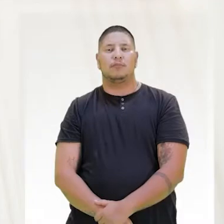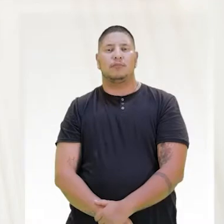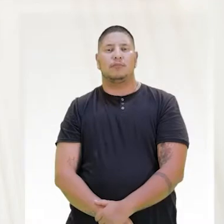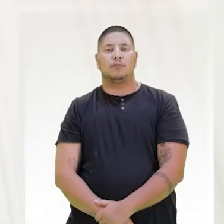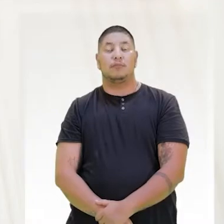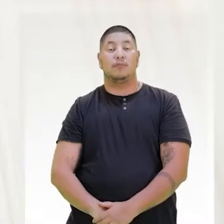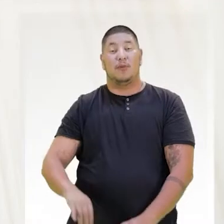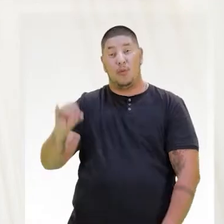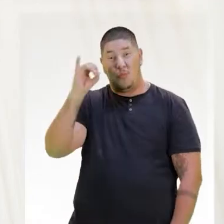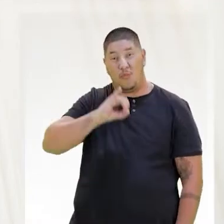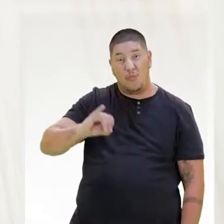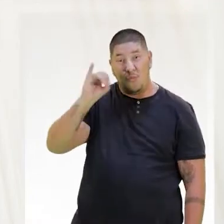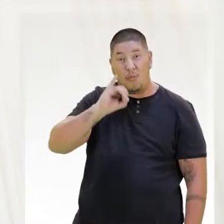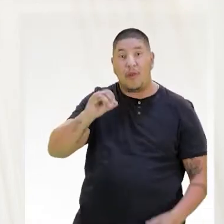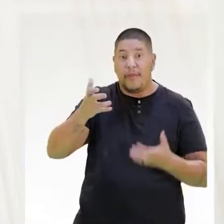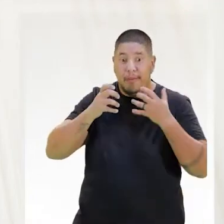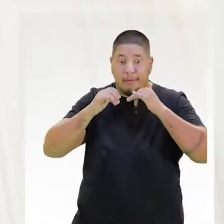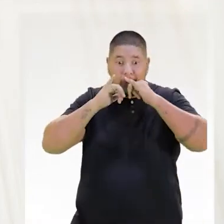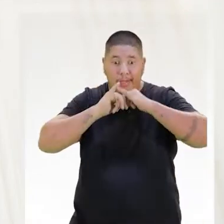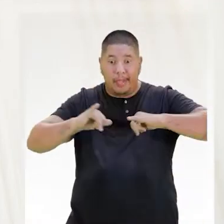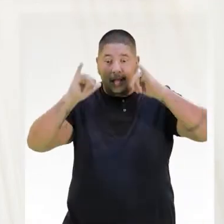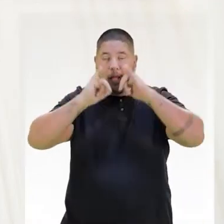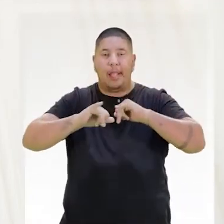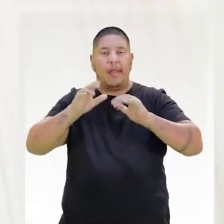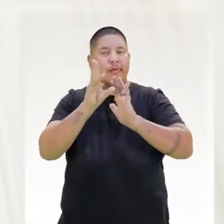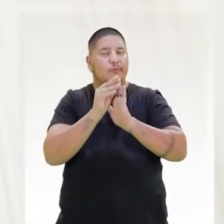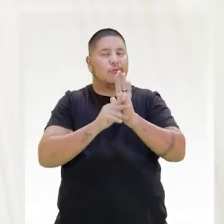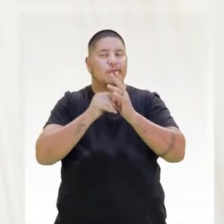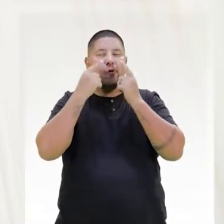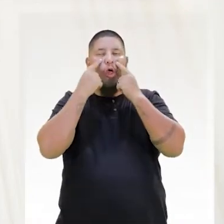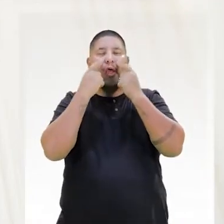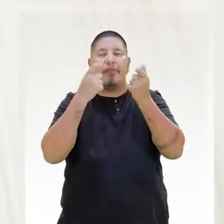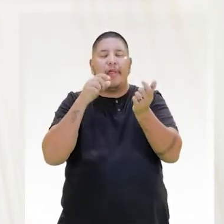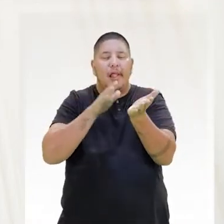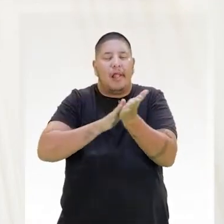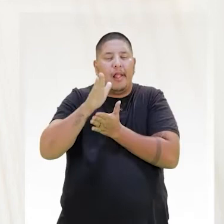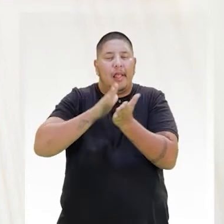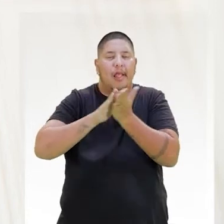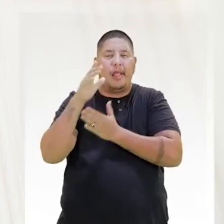Olá, Samanta. Hoje eu quero compartilhar um conteúdo muito interessante publicado em nossas